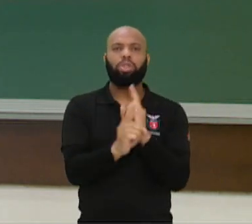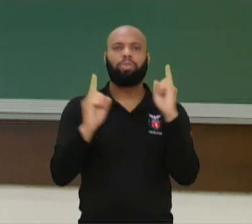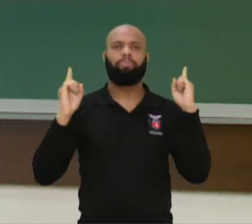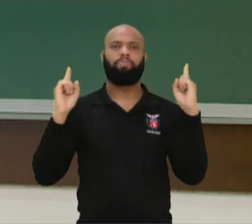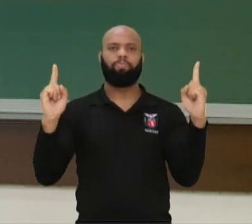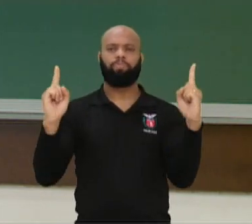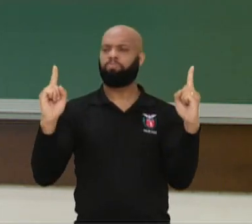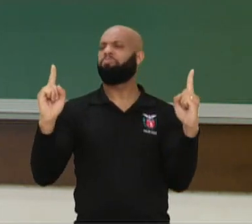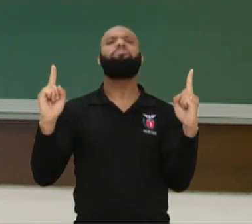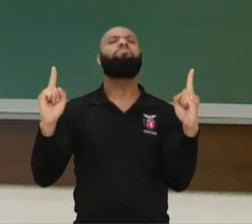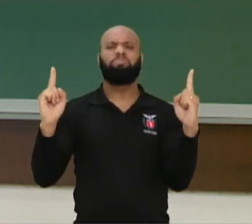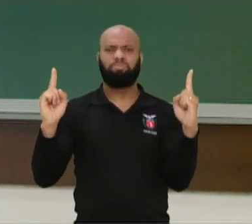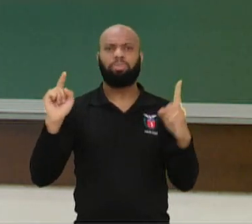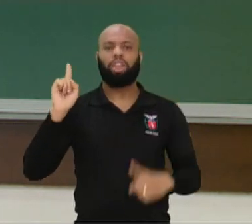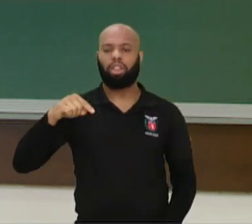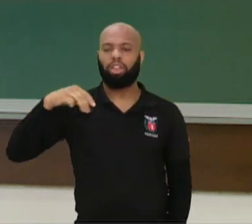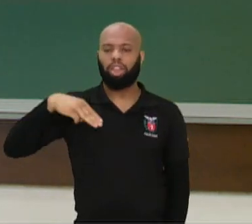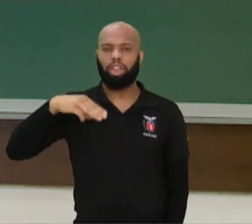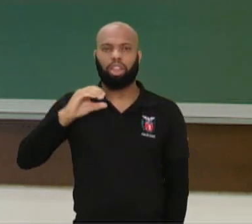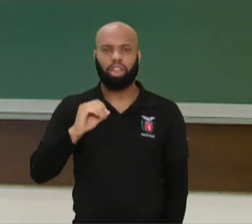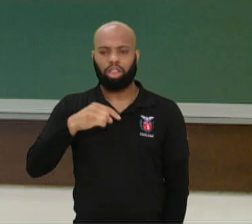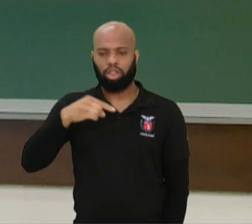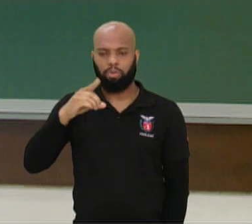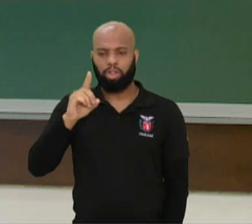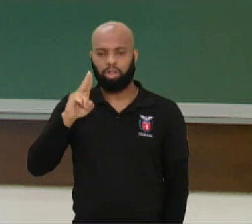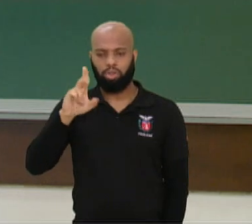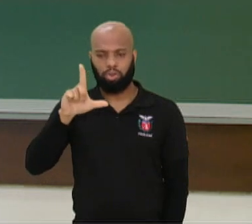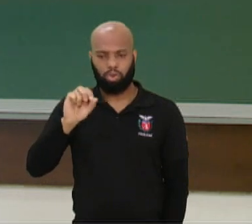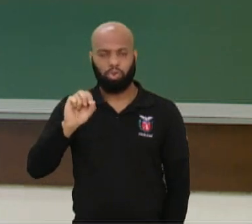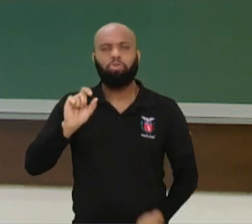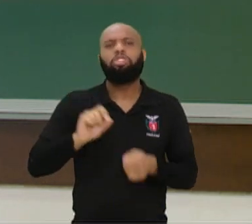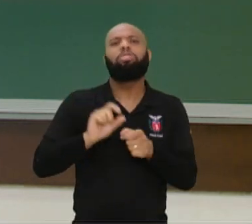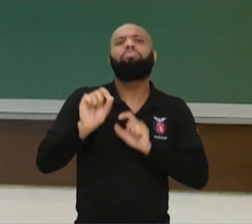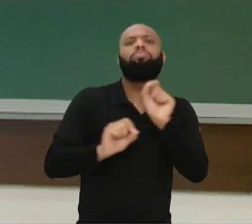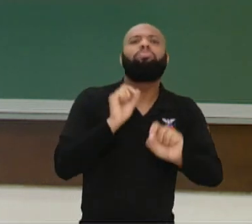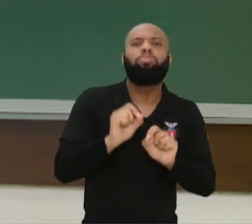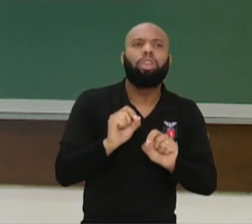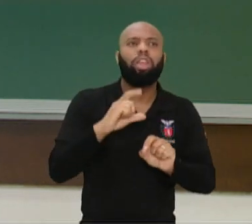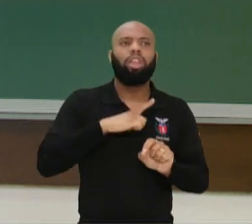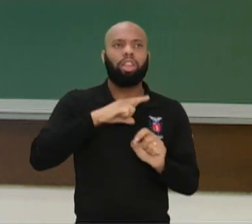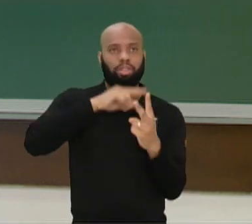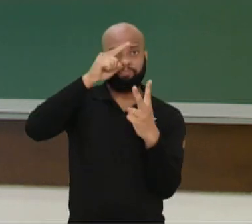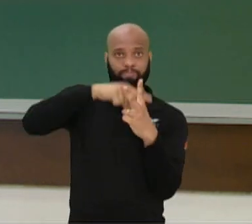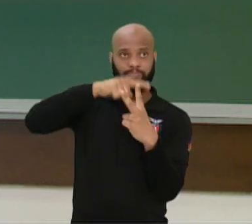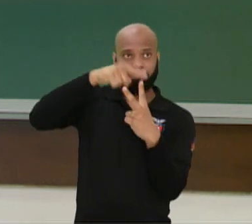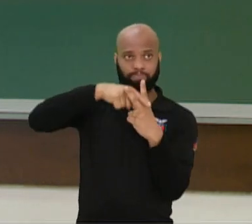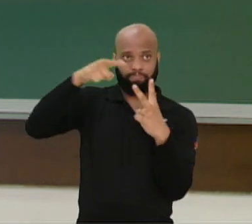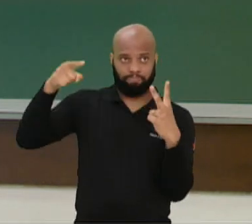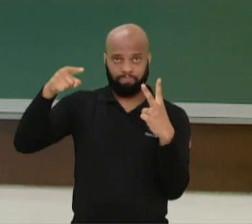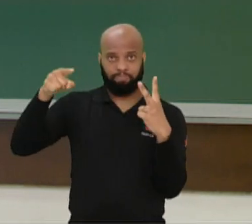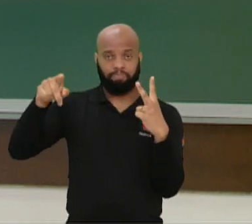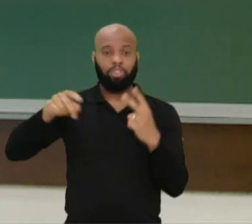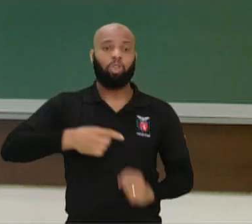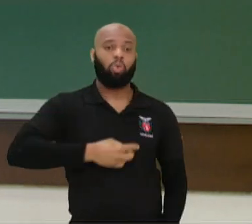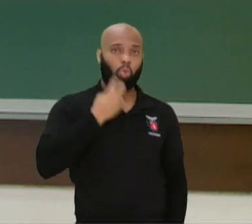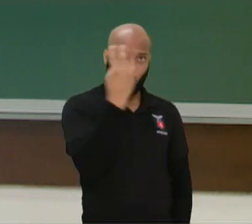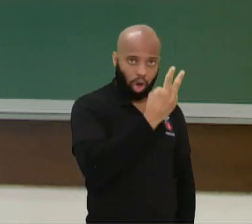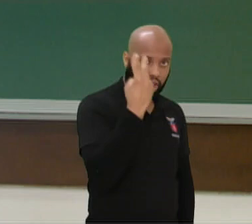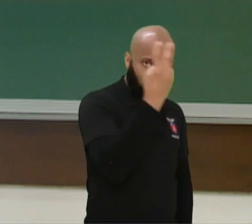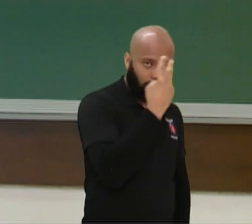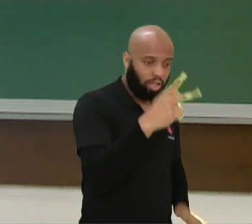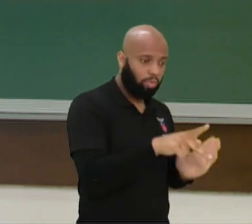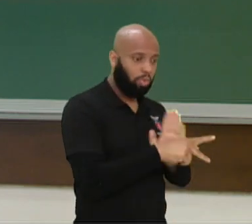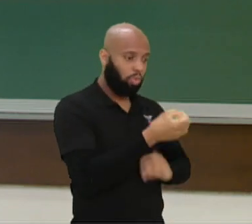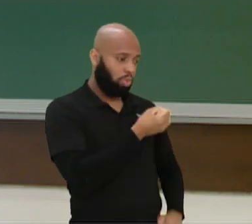módulo de um número complexo, nós fazemos qual operação? Raiz quadrada do quadrado da